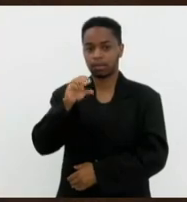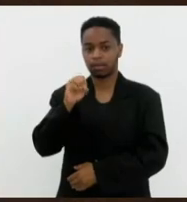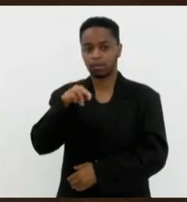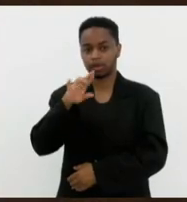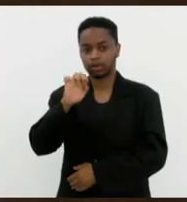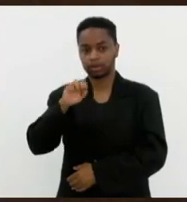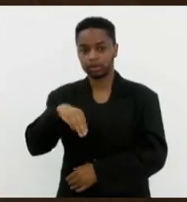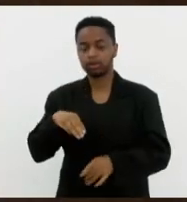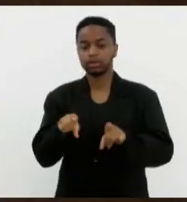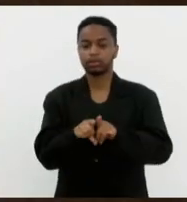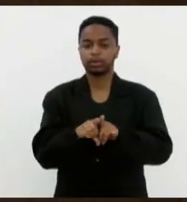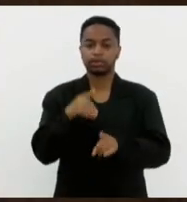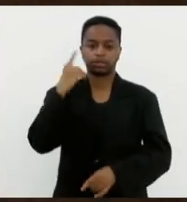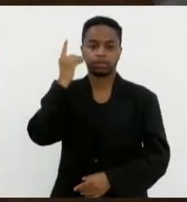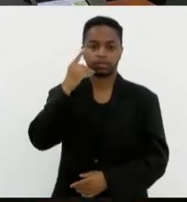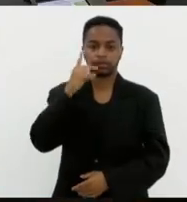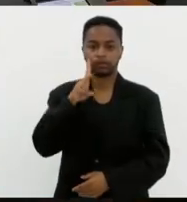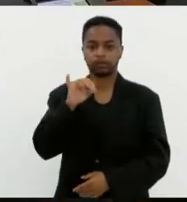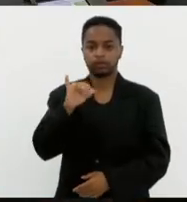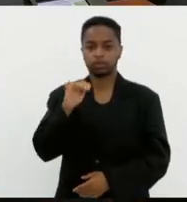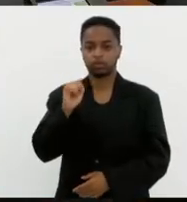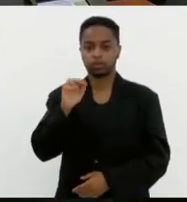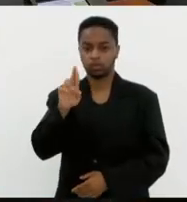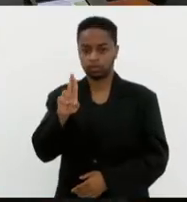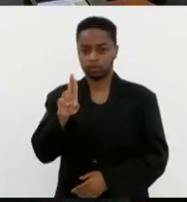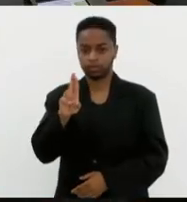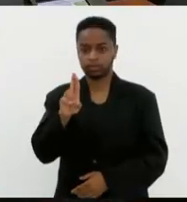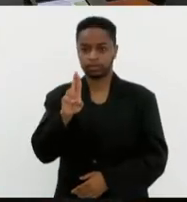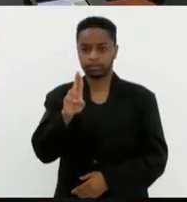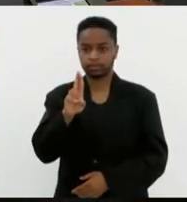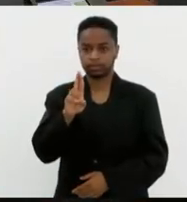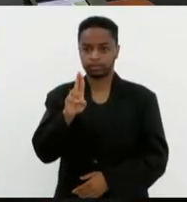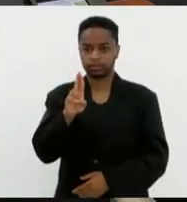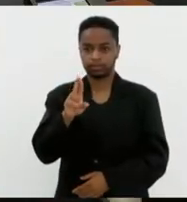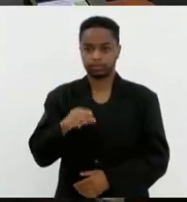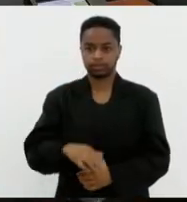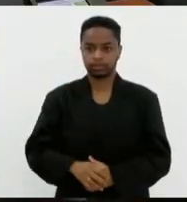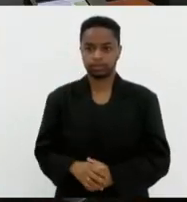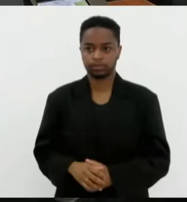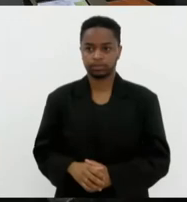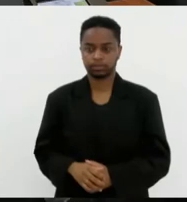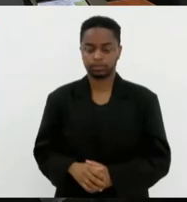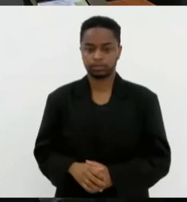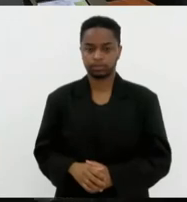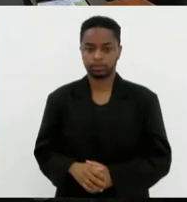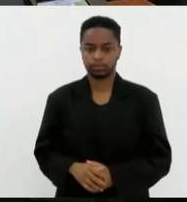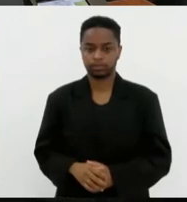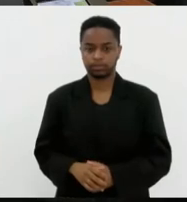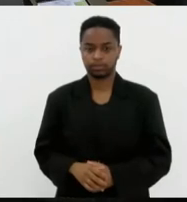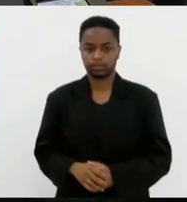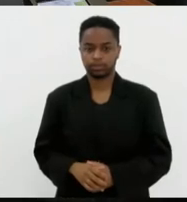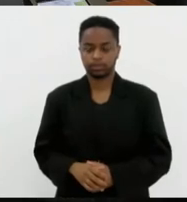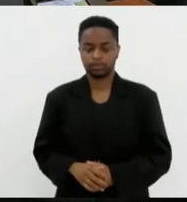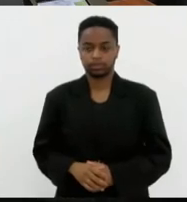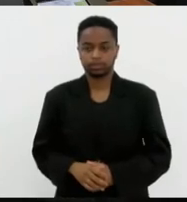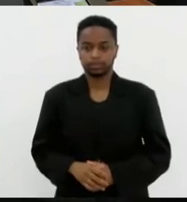o deputado Vitor Júnior, que está aqui em plenário,